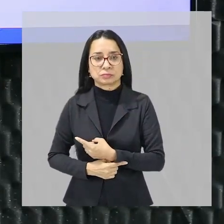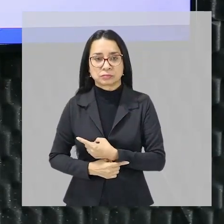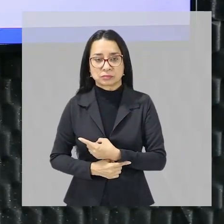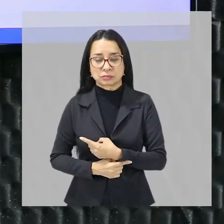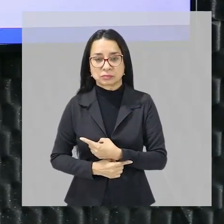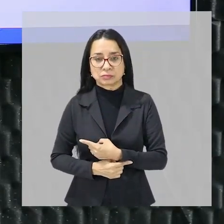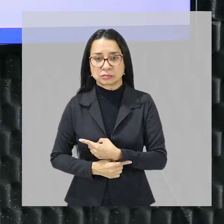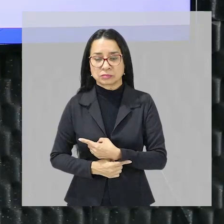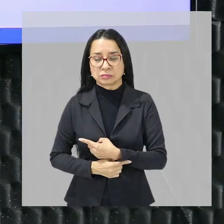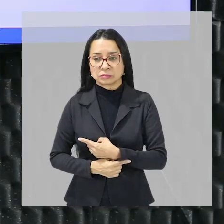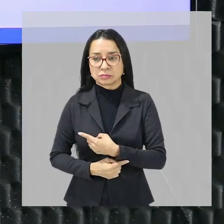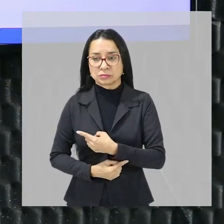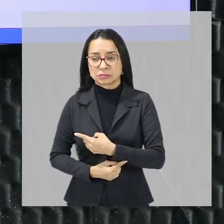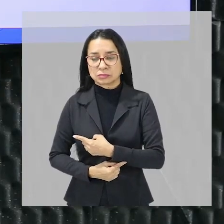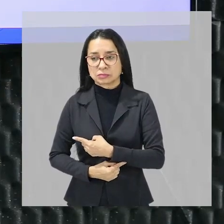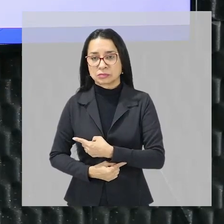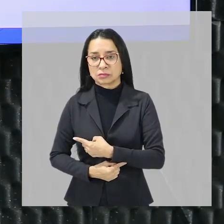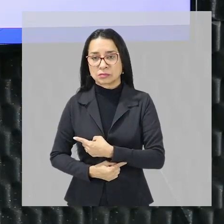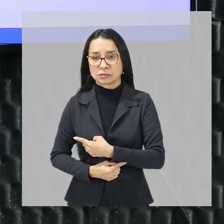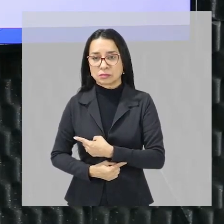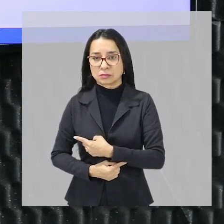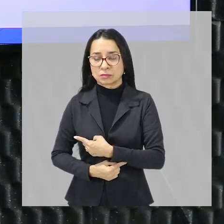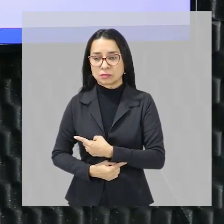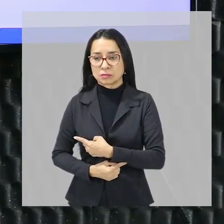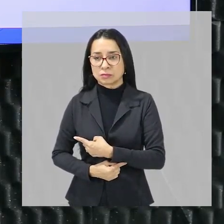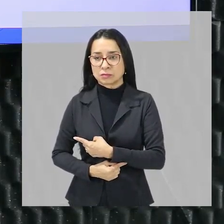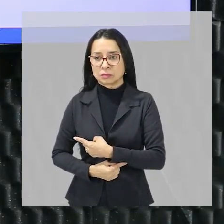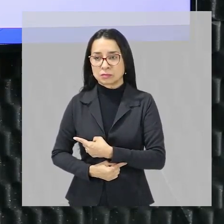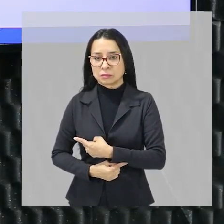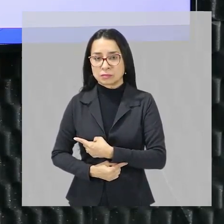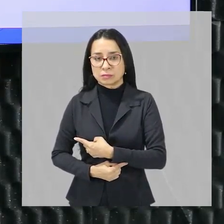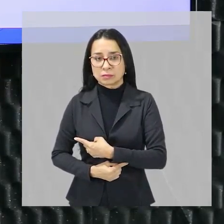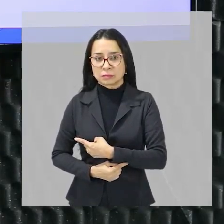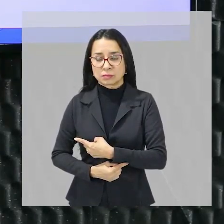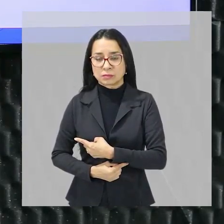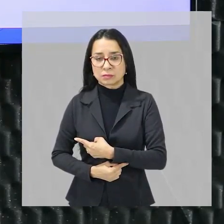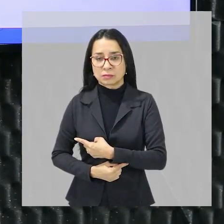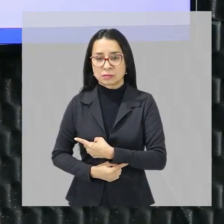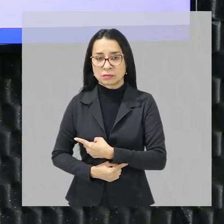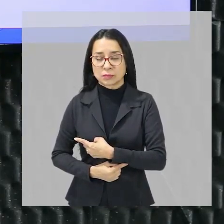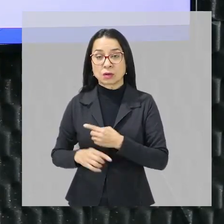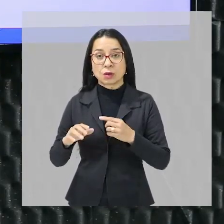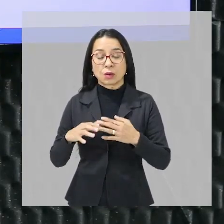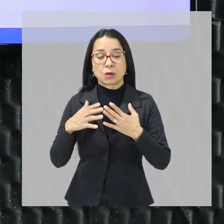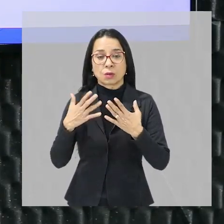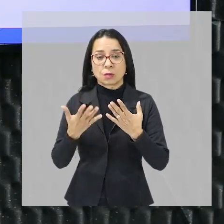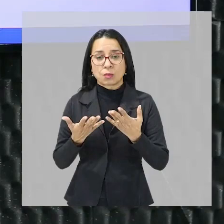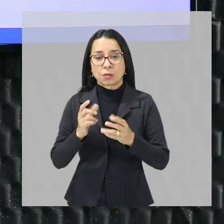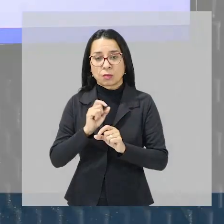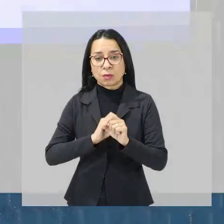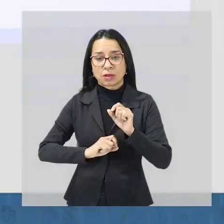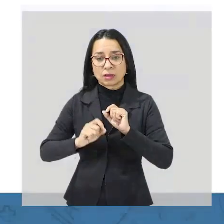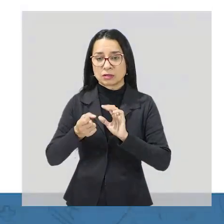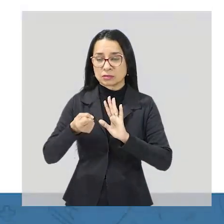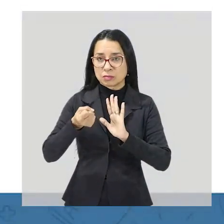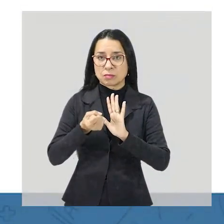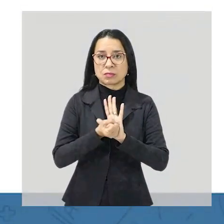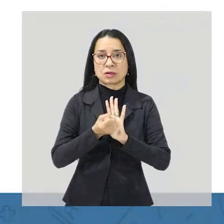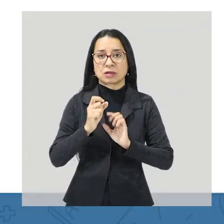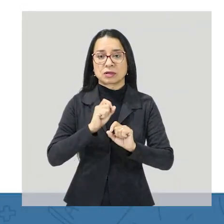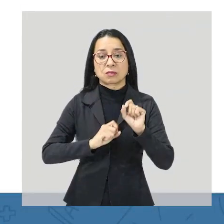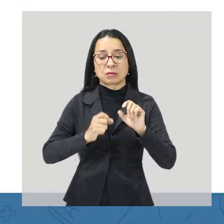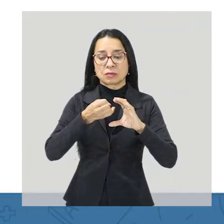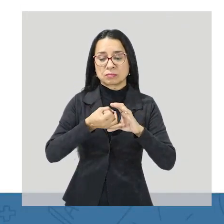ação do governo equatoriano foi resultado de uma mobilização marcada pelo quê? Qual é a grande marca, qual a